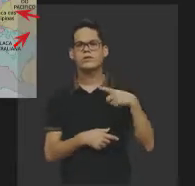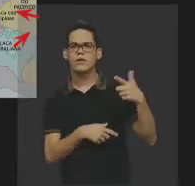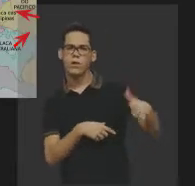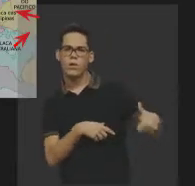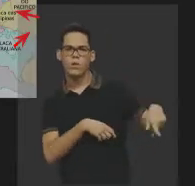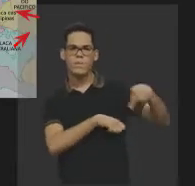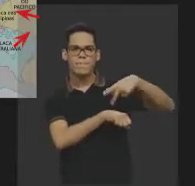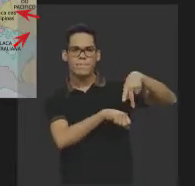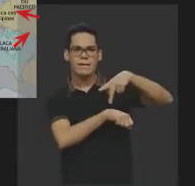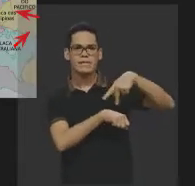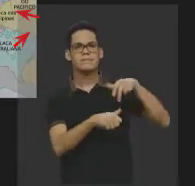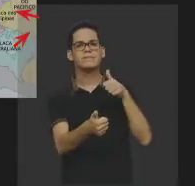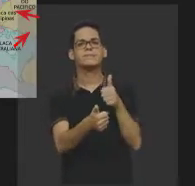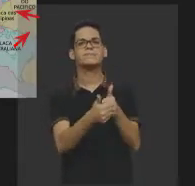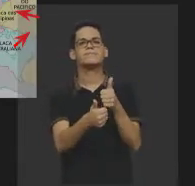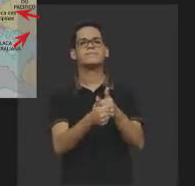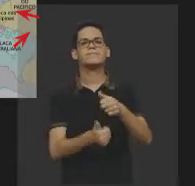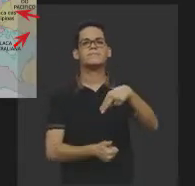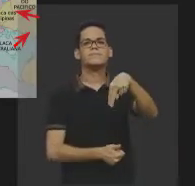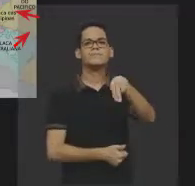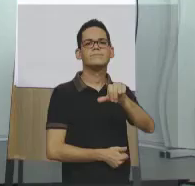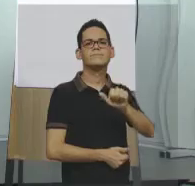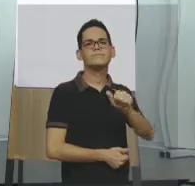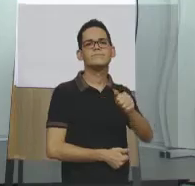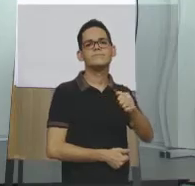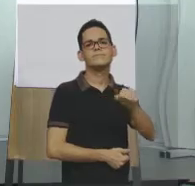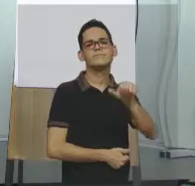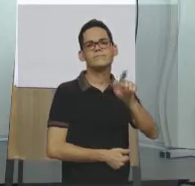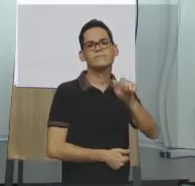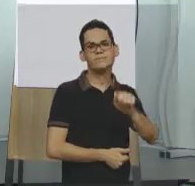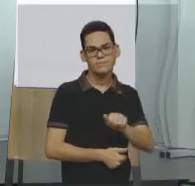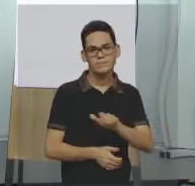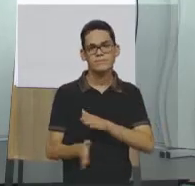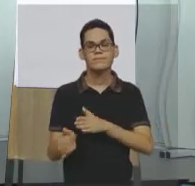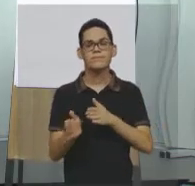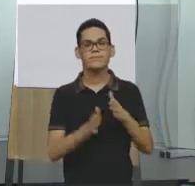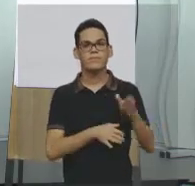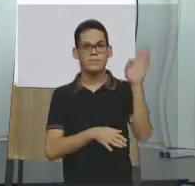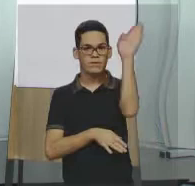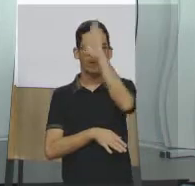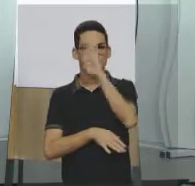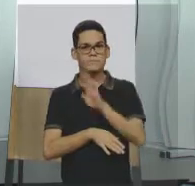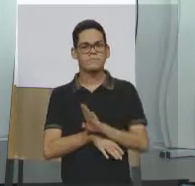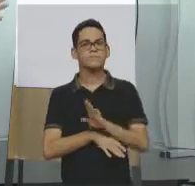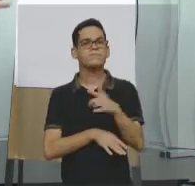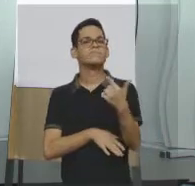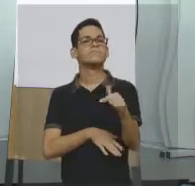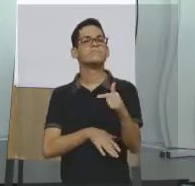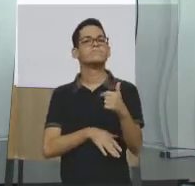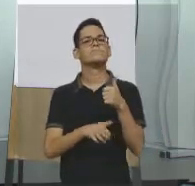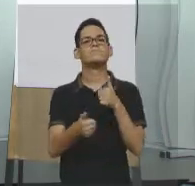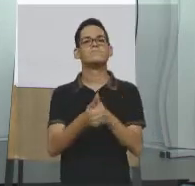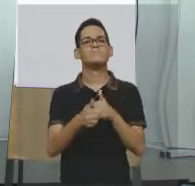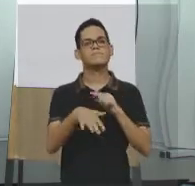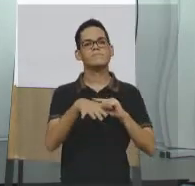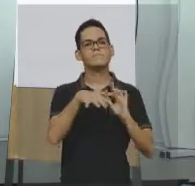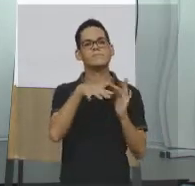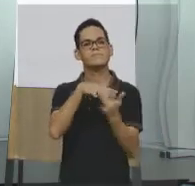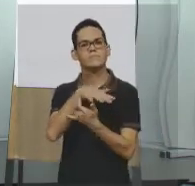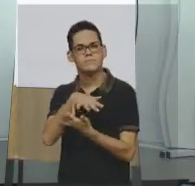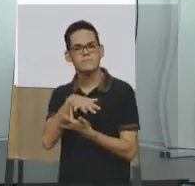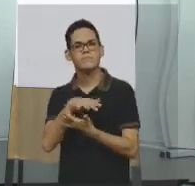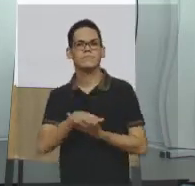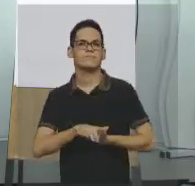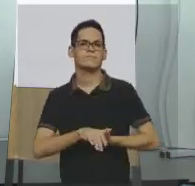outros países aí da América do Sul. Então o Brasil, ele não está nas beiradas